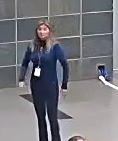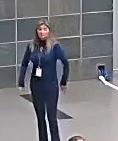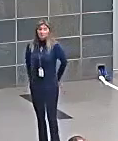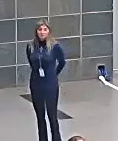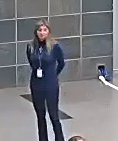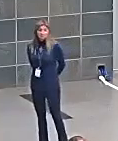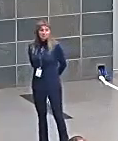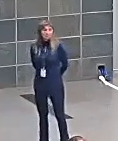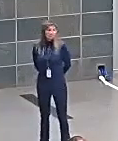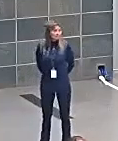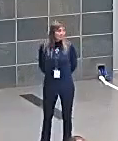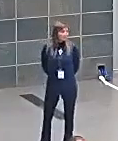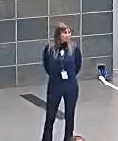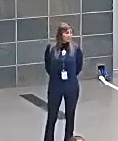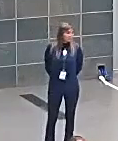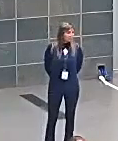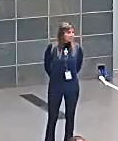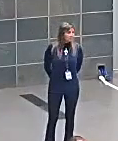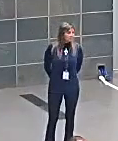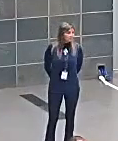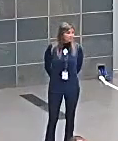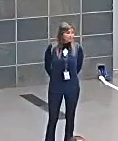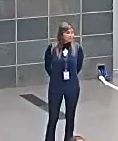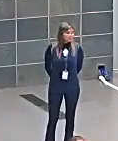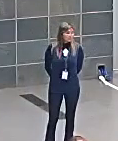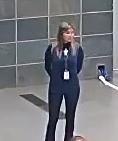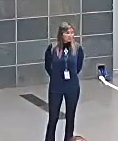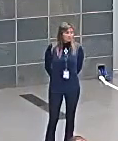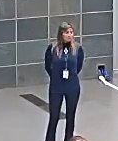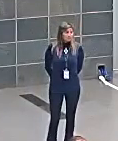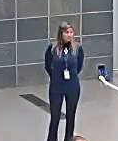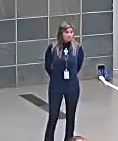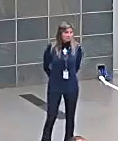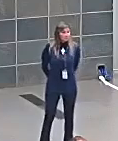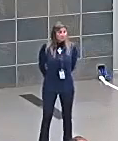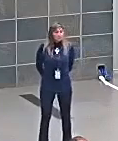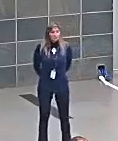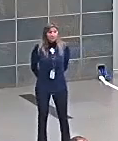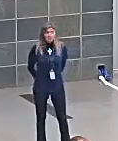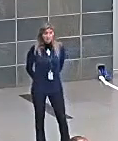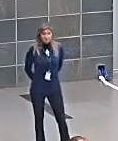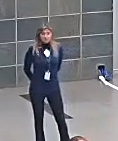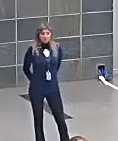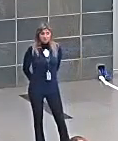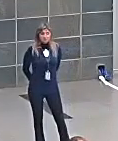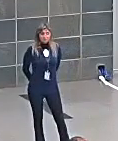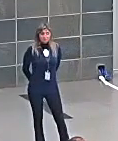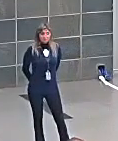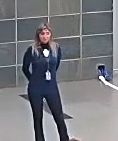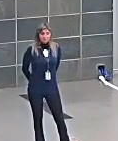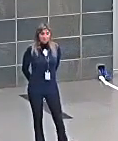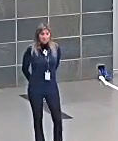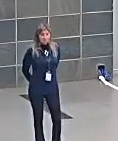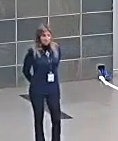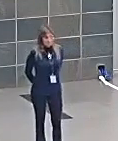audiência pública como bem disse o o Betão e o Franco groia ela é sim